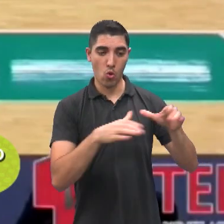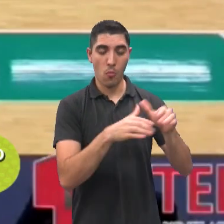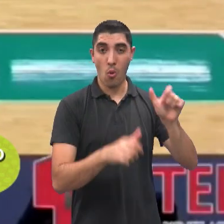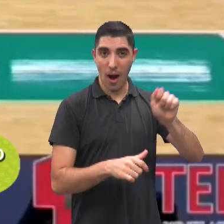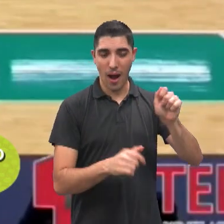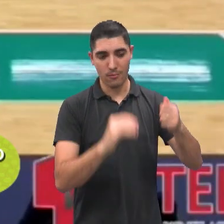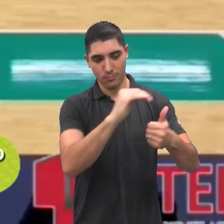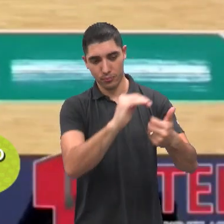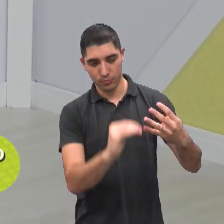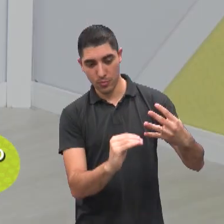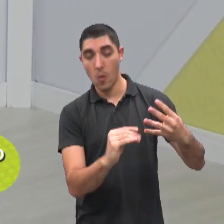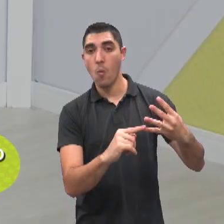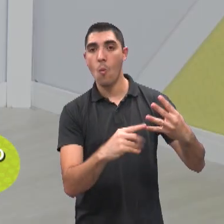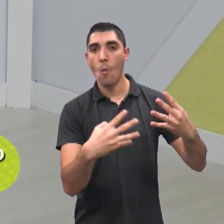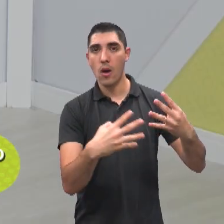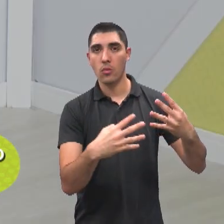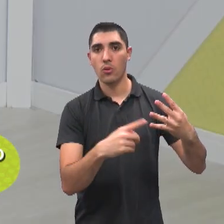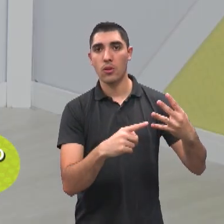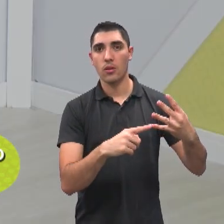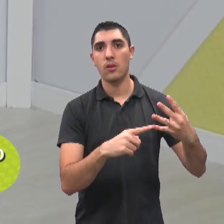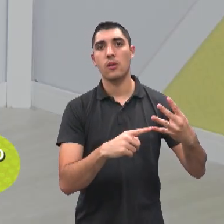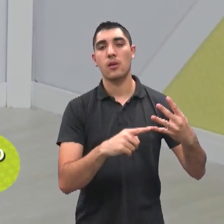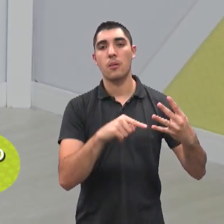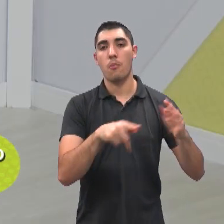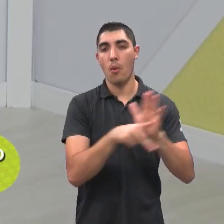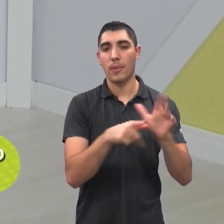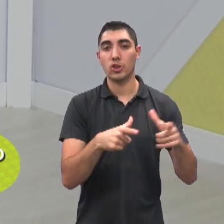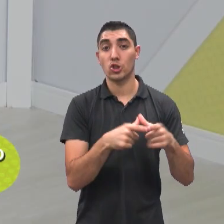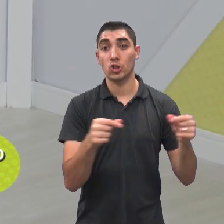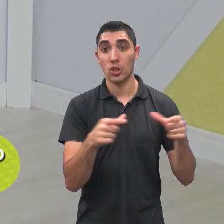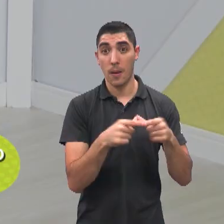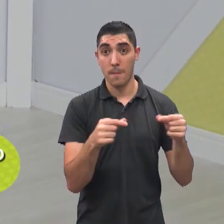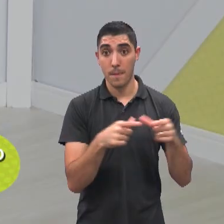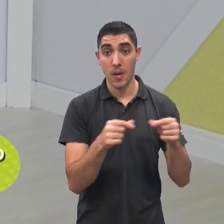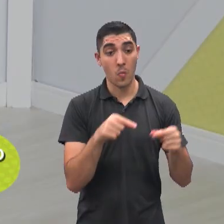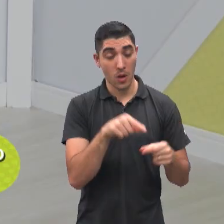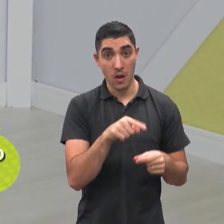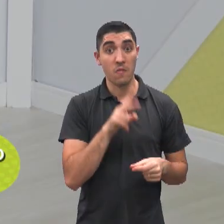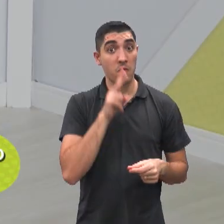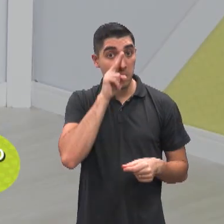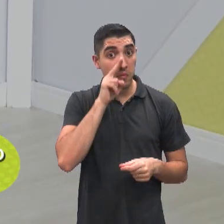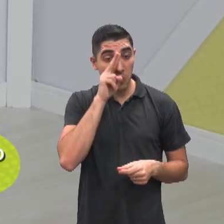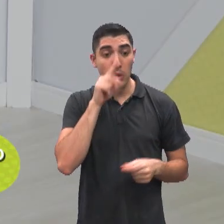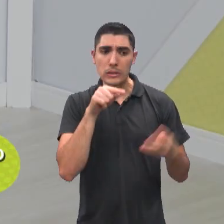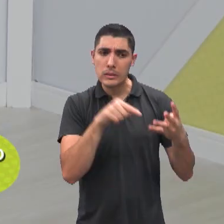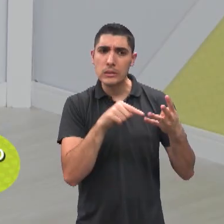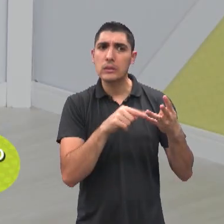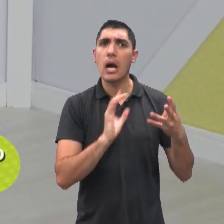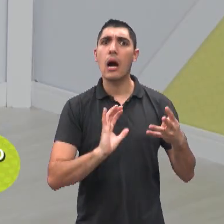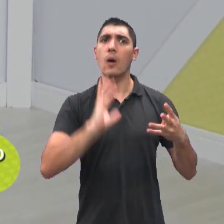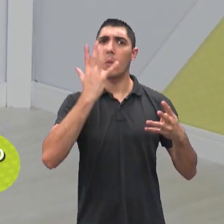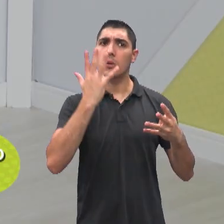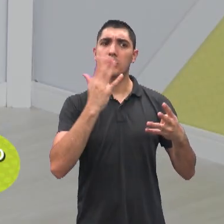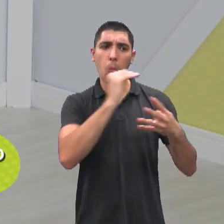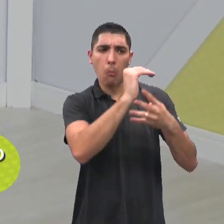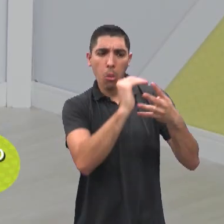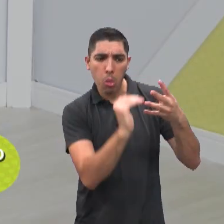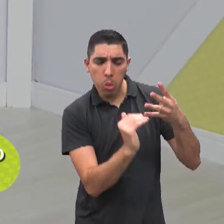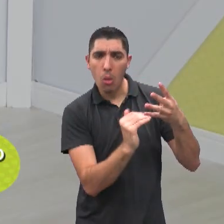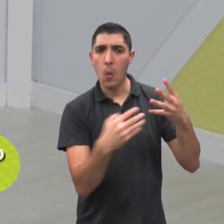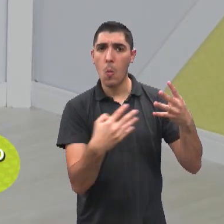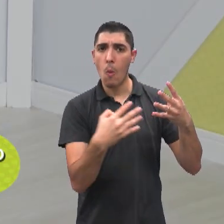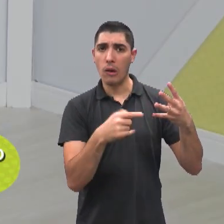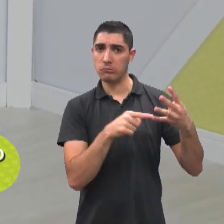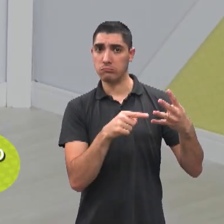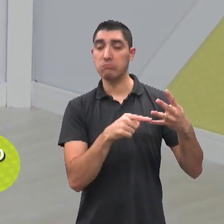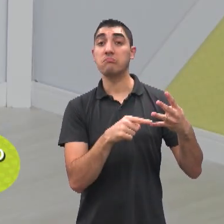o time do IVY do Japão, que também é um dos favoritos e surpreendeu negativamente, ficou em quarto na sua chave,